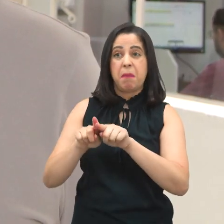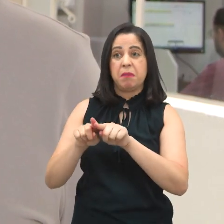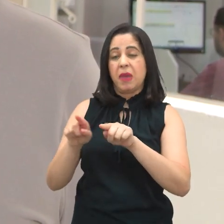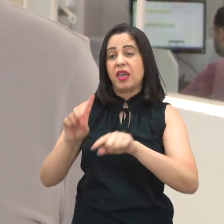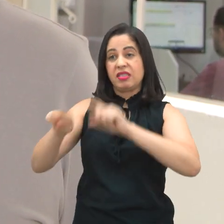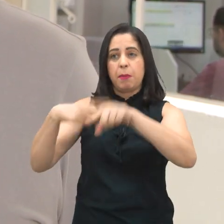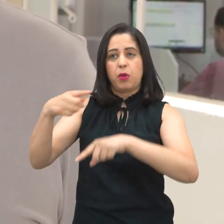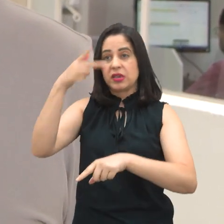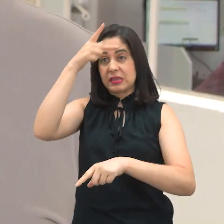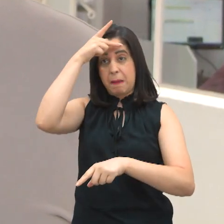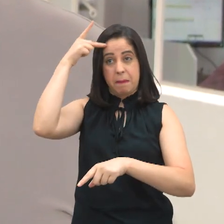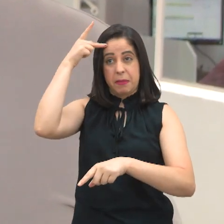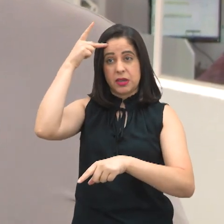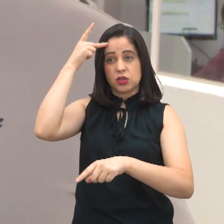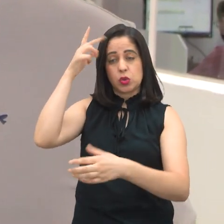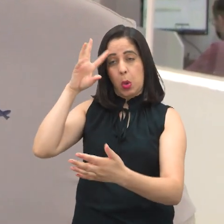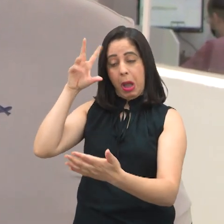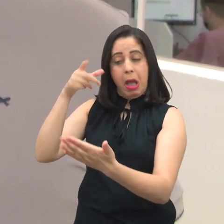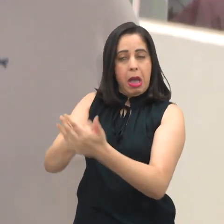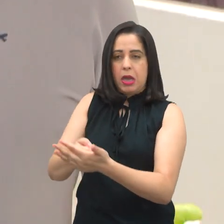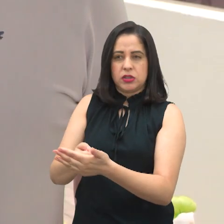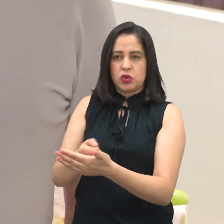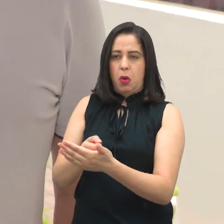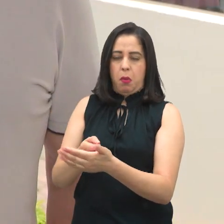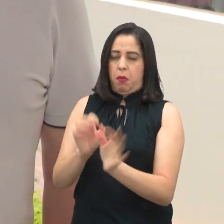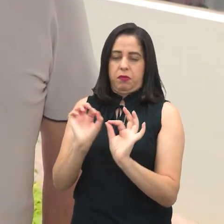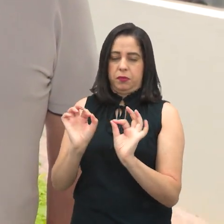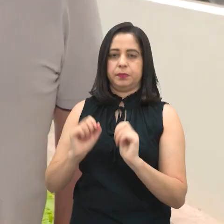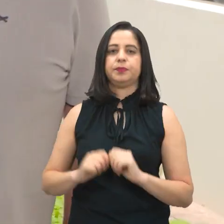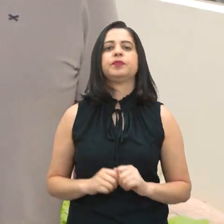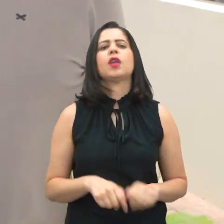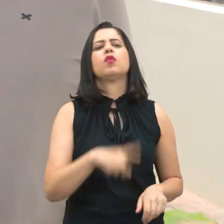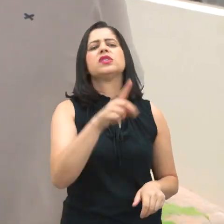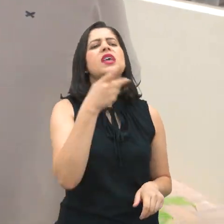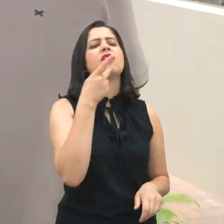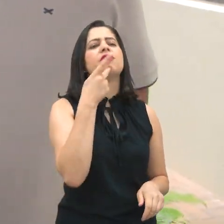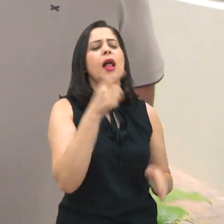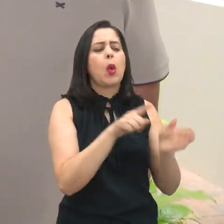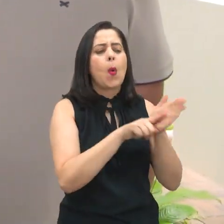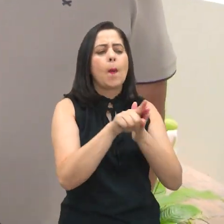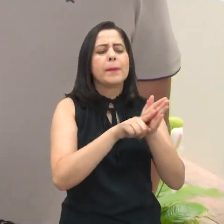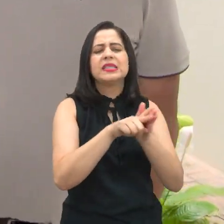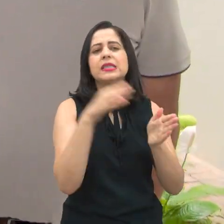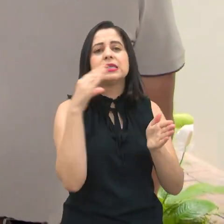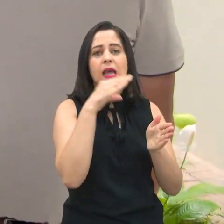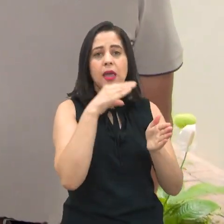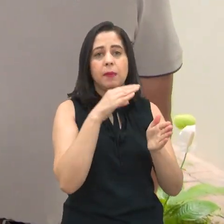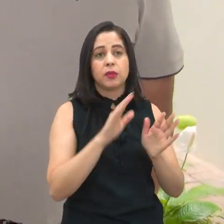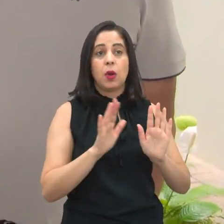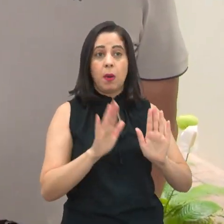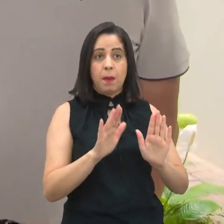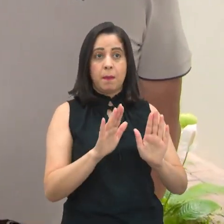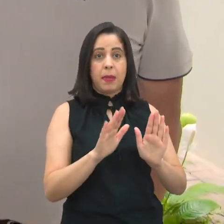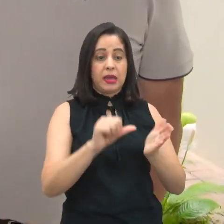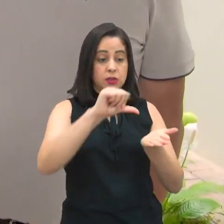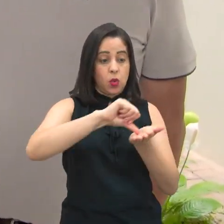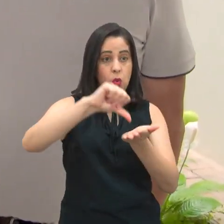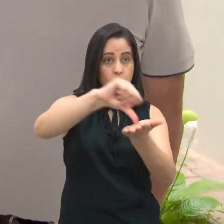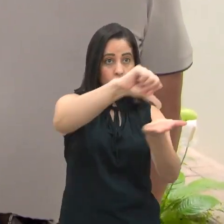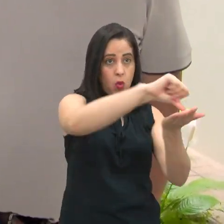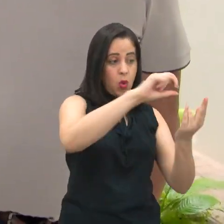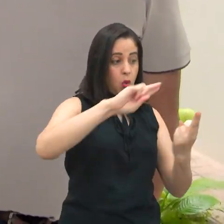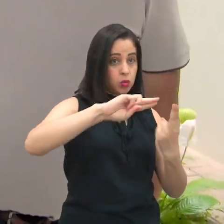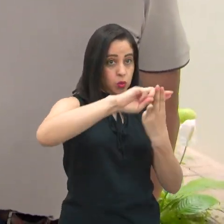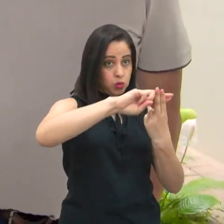essa informação. E, doutor, você falou dos testes rápidos, né? E eles estão disponíveis, né, na rede pública de saúde.